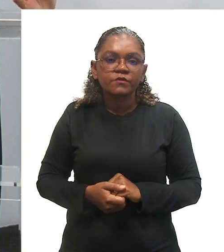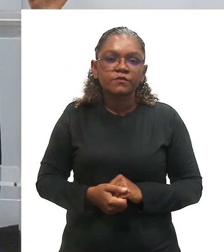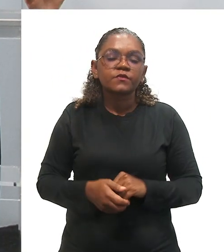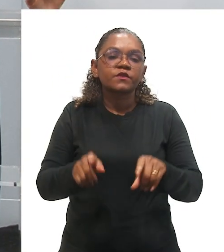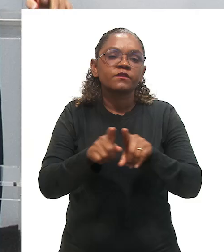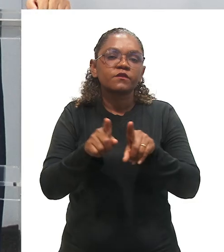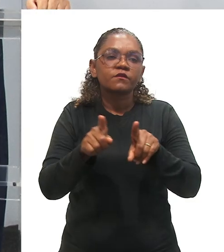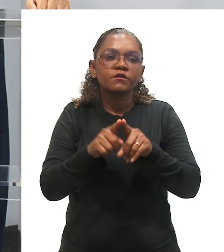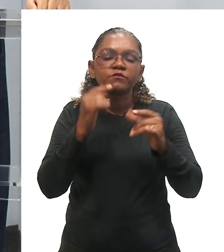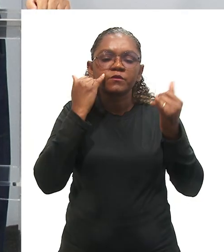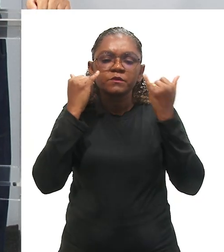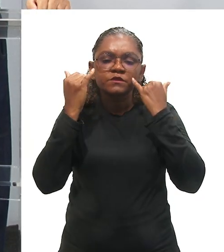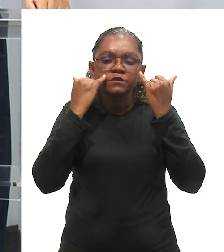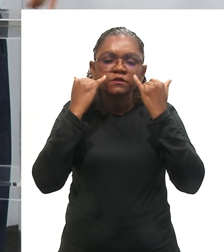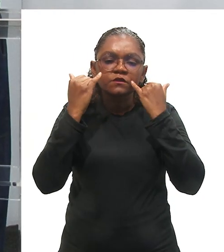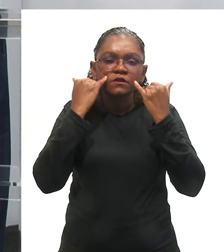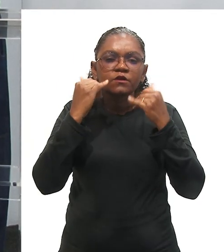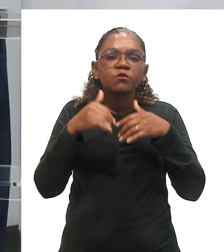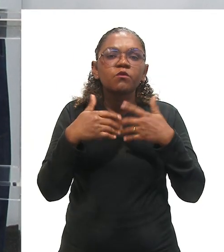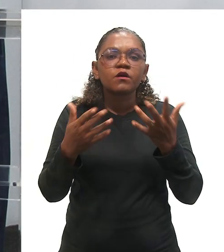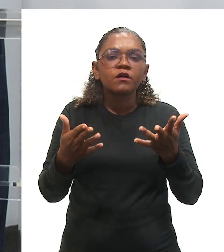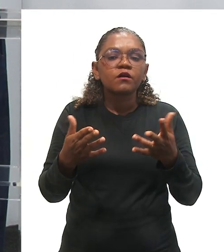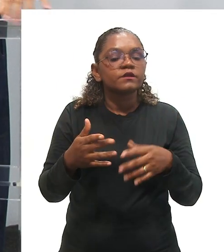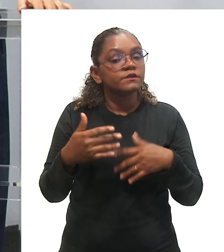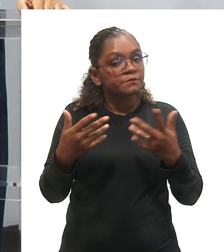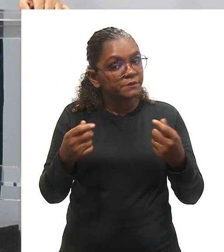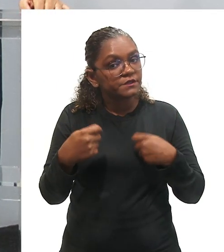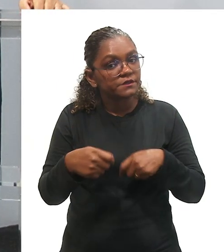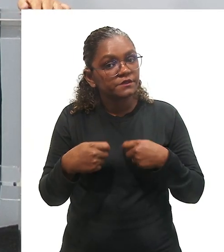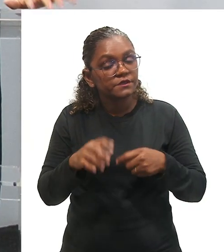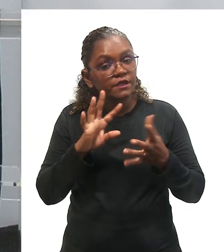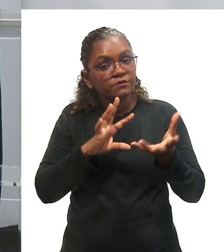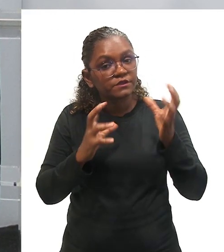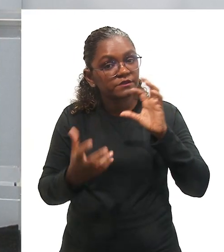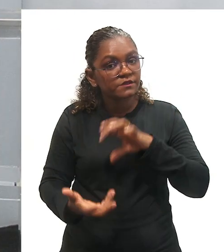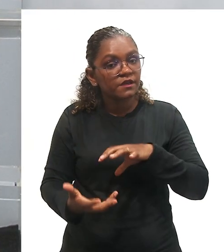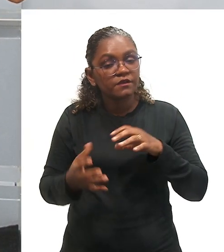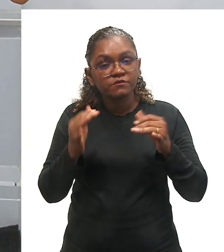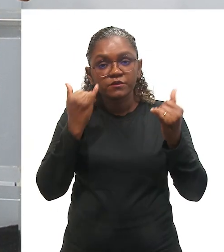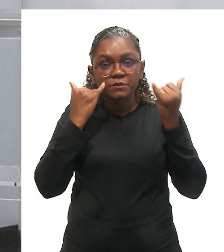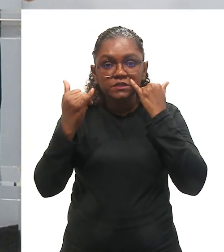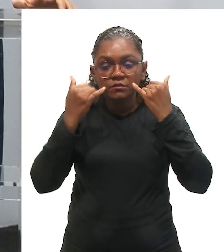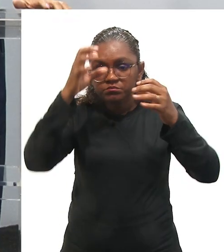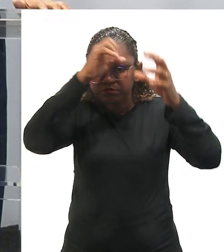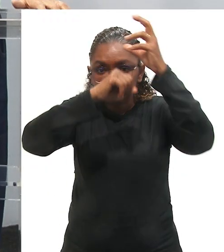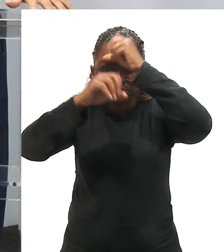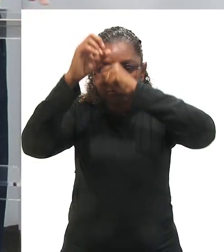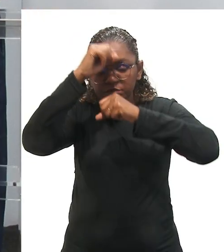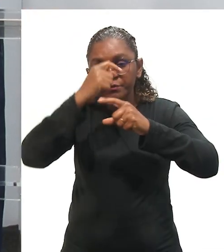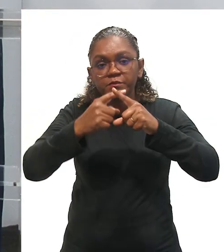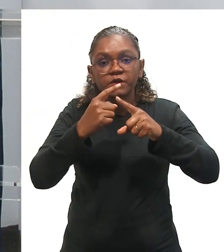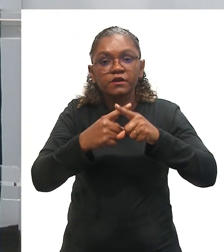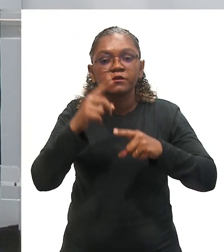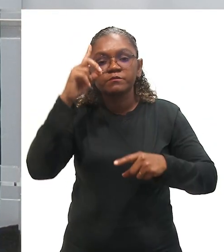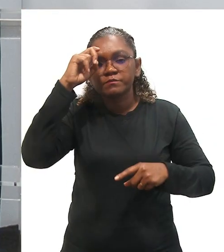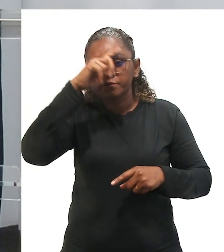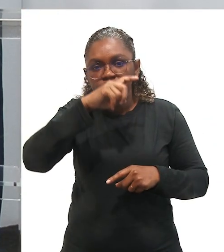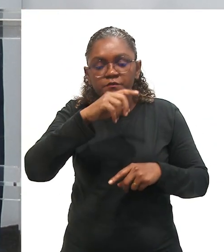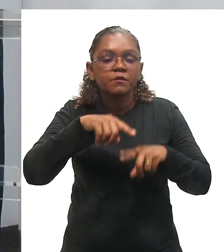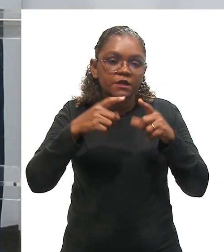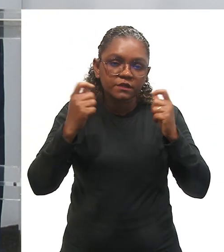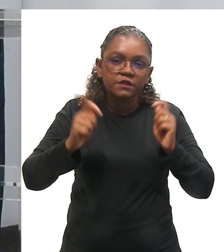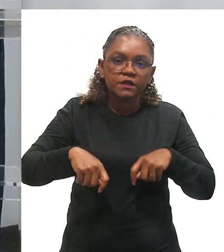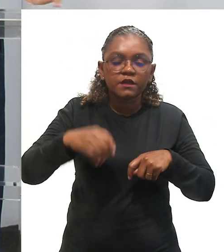o noticiário, o gestor público tem que se atualizar, o gestor público tem que estar antenado, porque através disso você